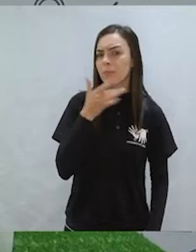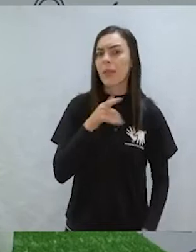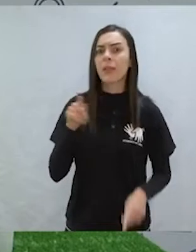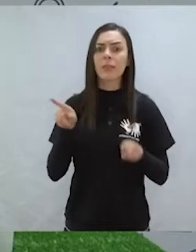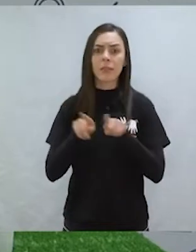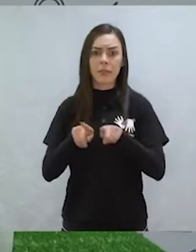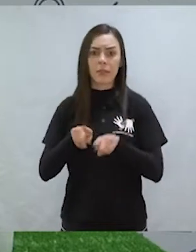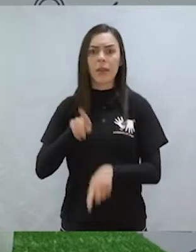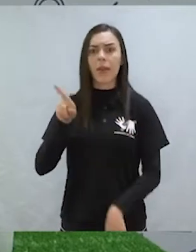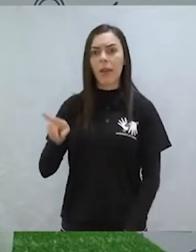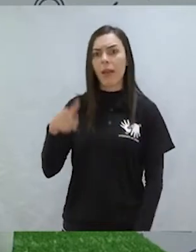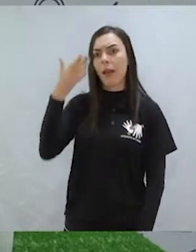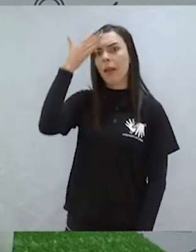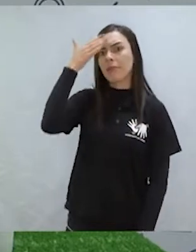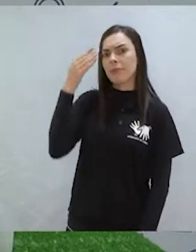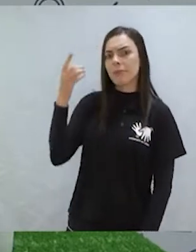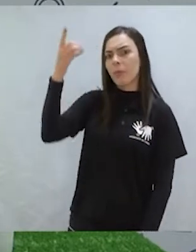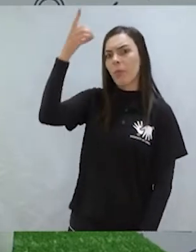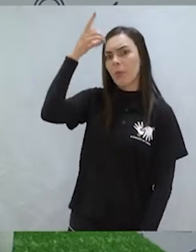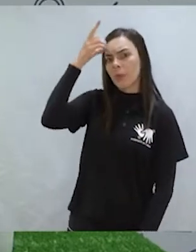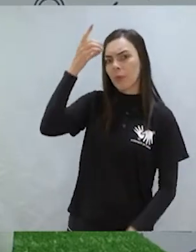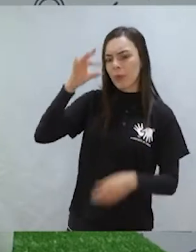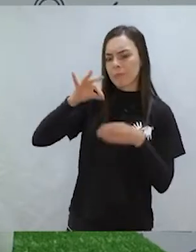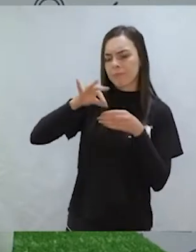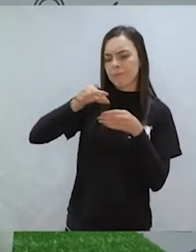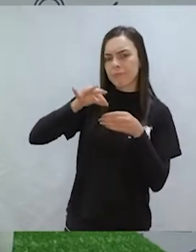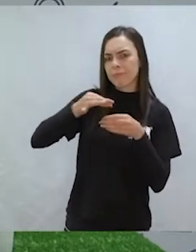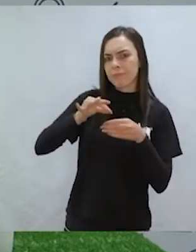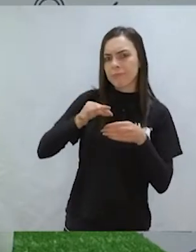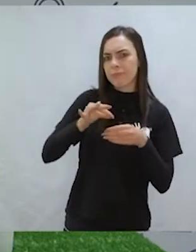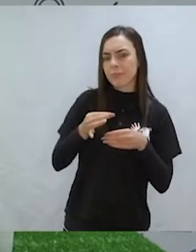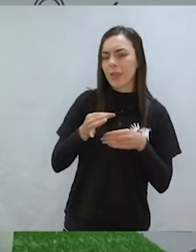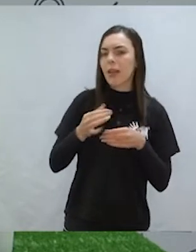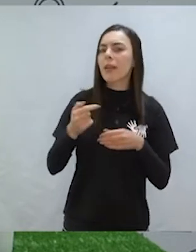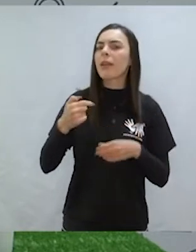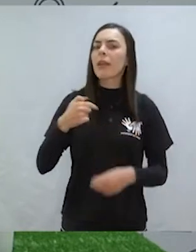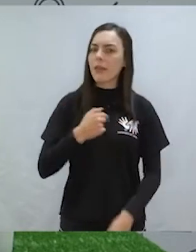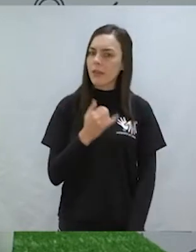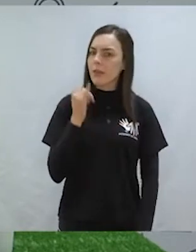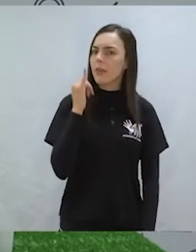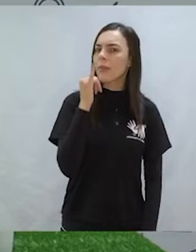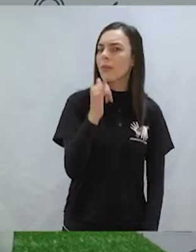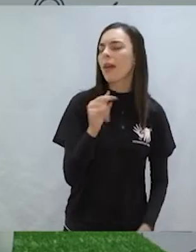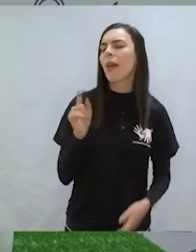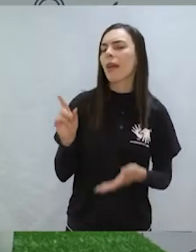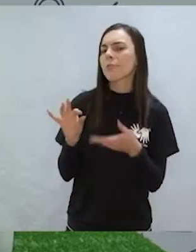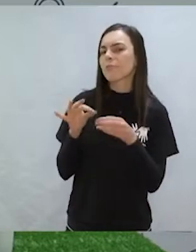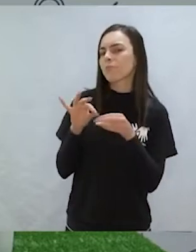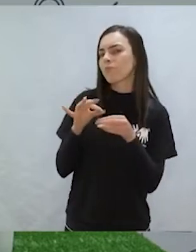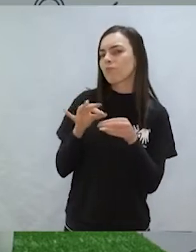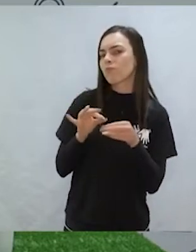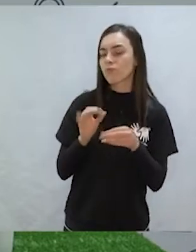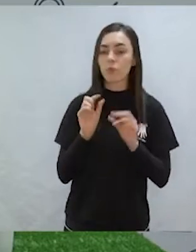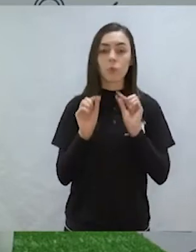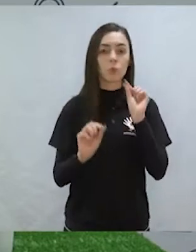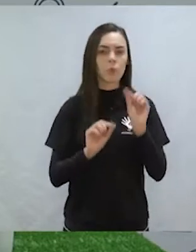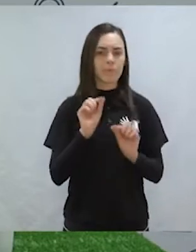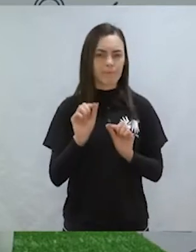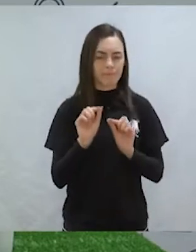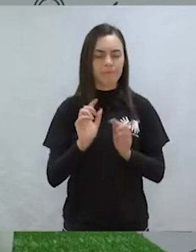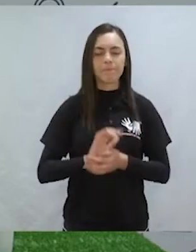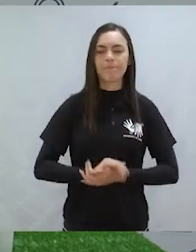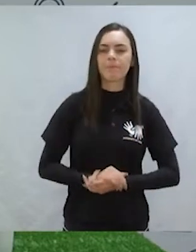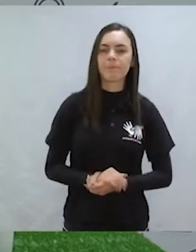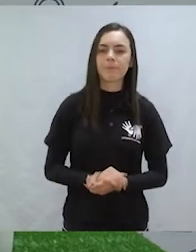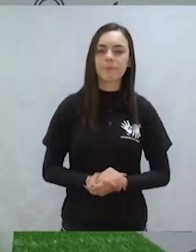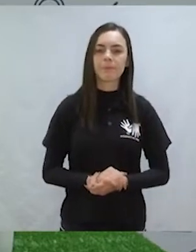dom de costurar também. E eu já vou contar para vocês o que que ela costurou.